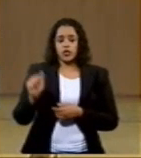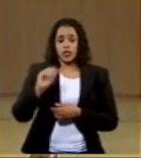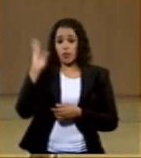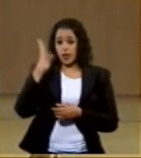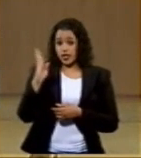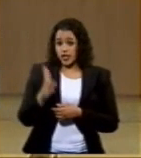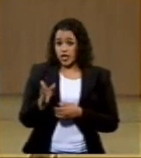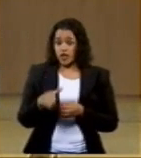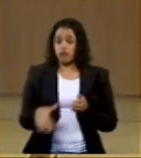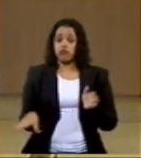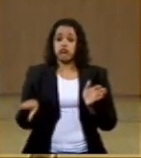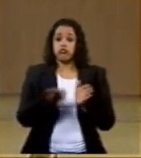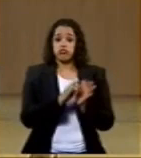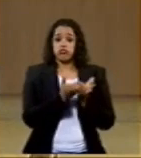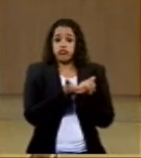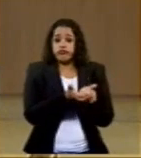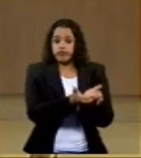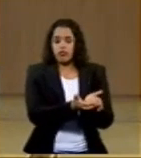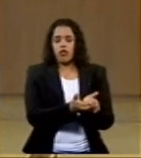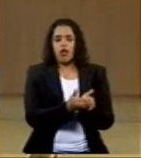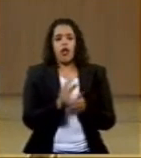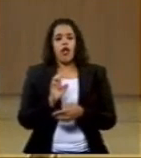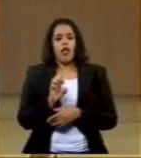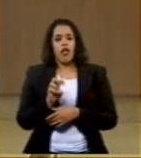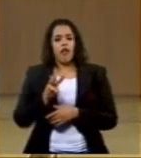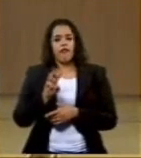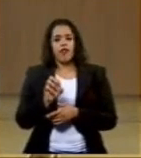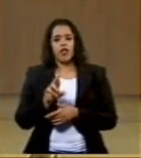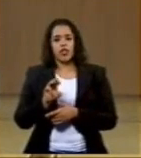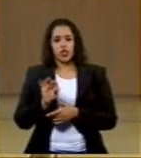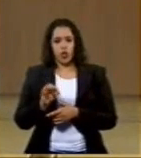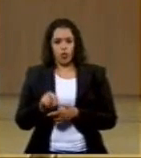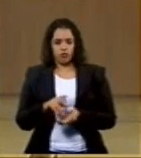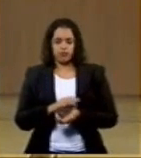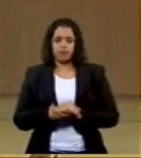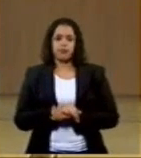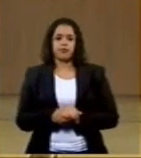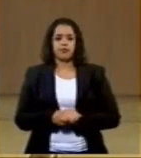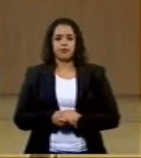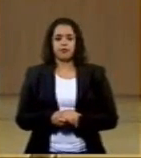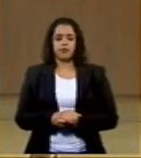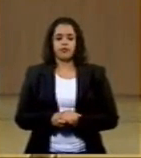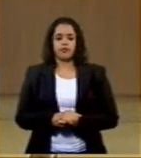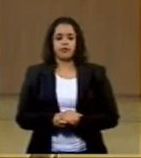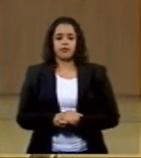dos Terminais Portuários, o doutor Everton Azevedo Mineiro.